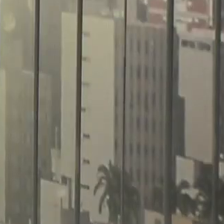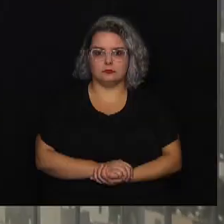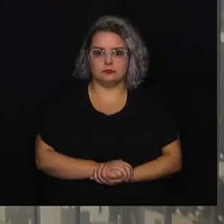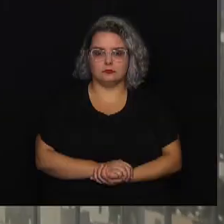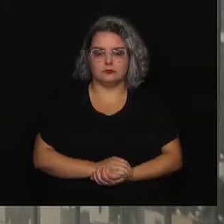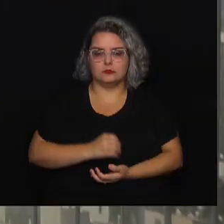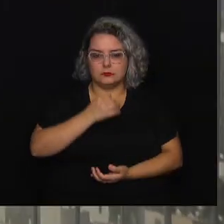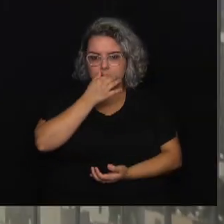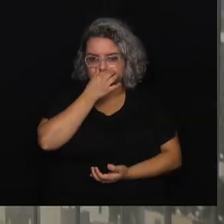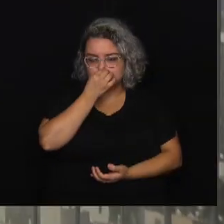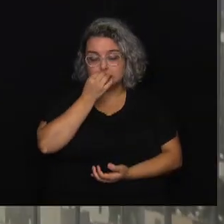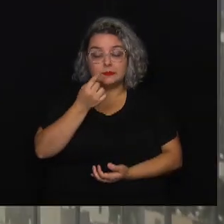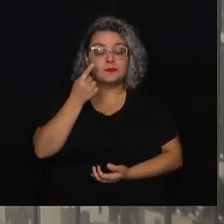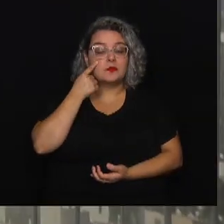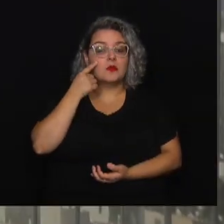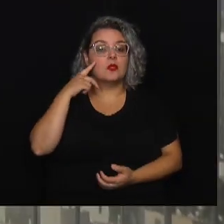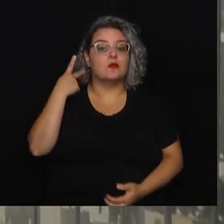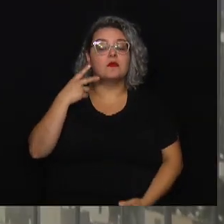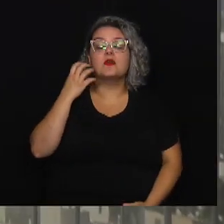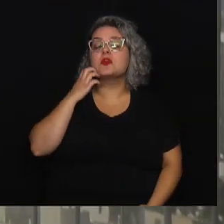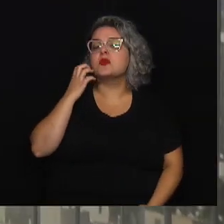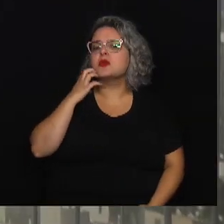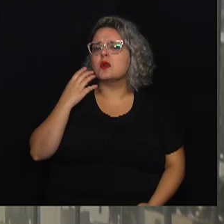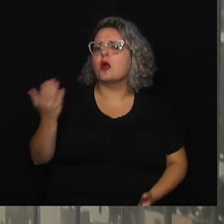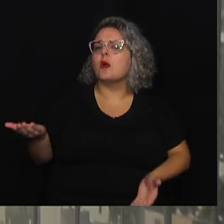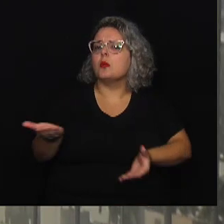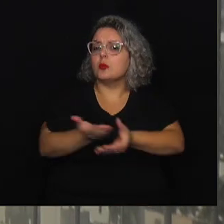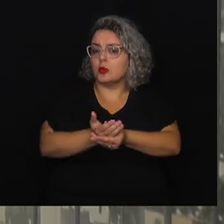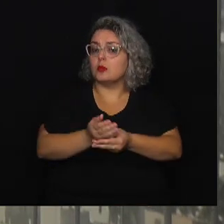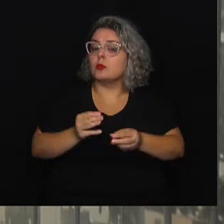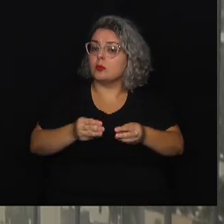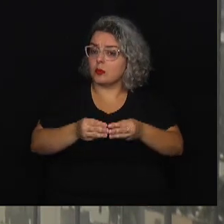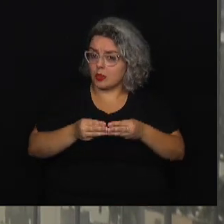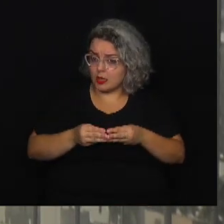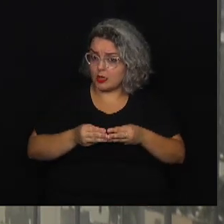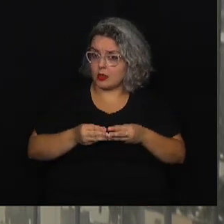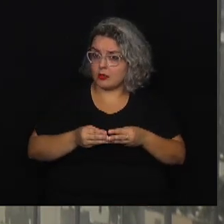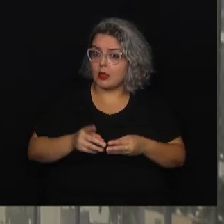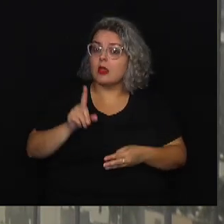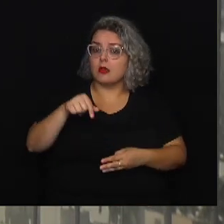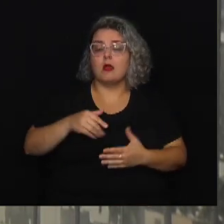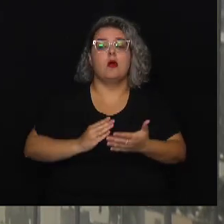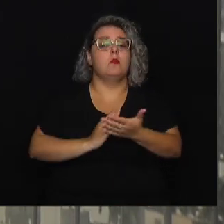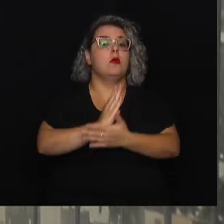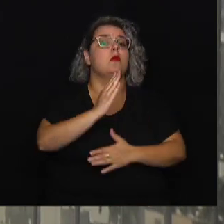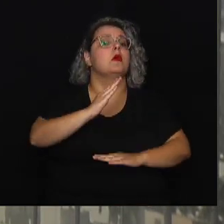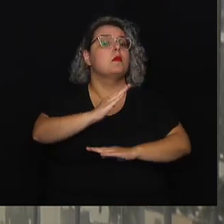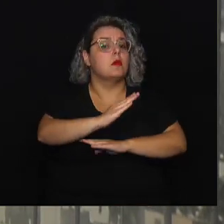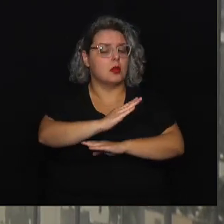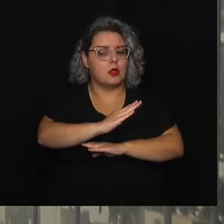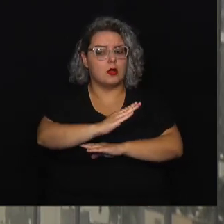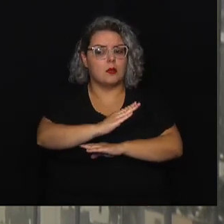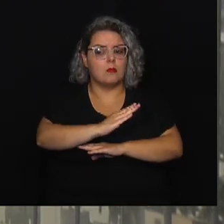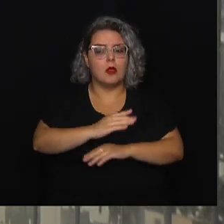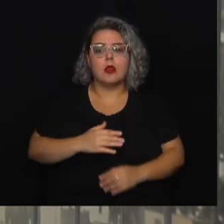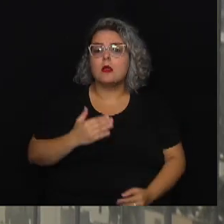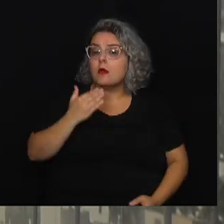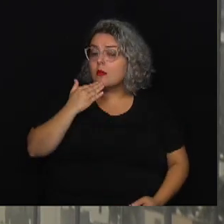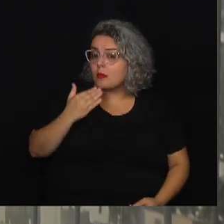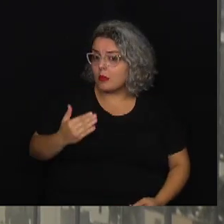E olha só, o vereador Igor Diego protocolou uma moção que foi aprovada pela Câmara que apela